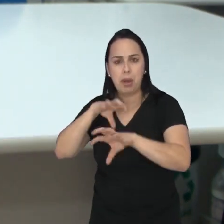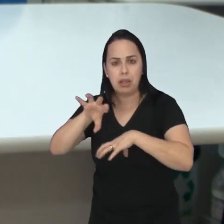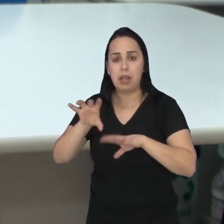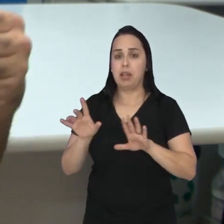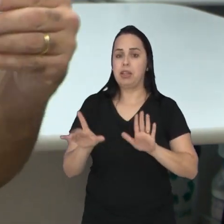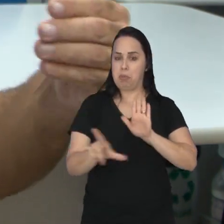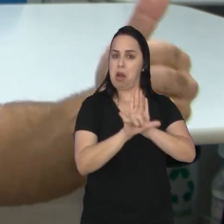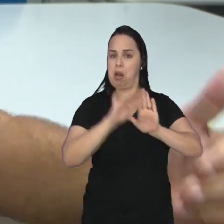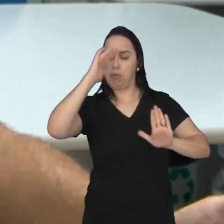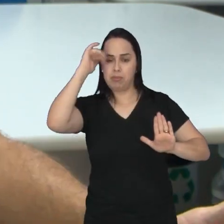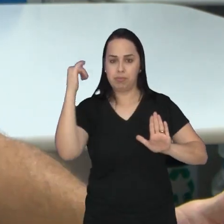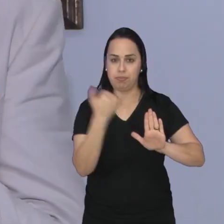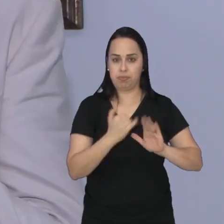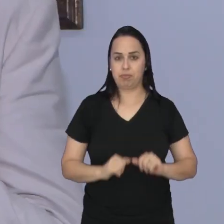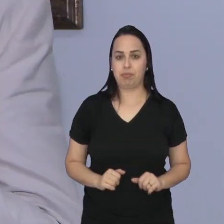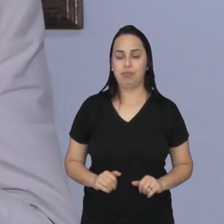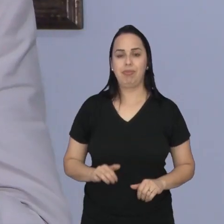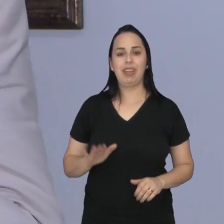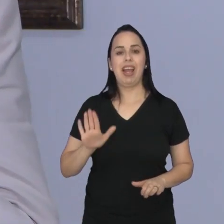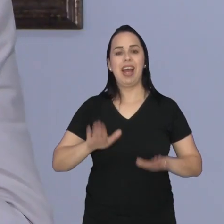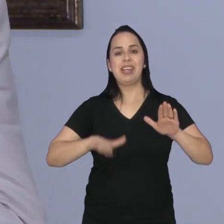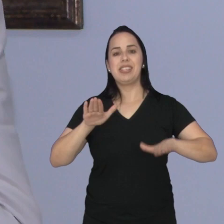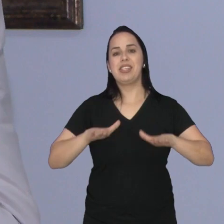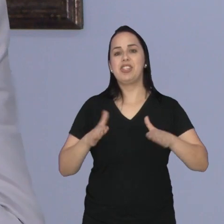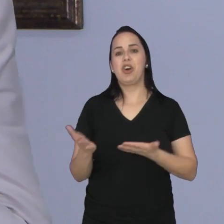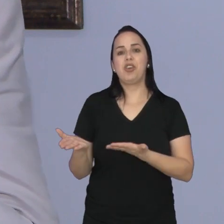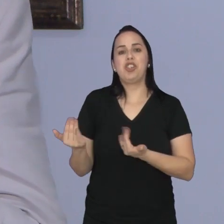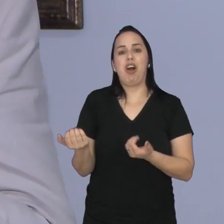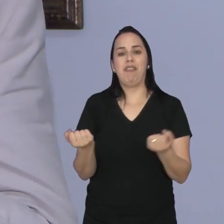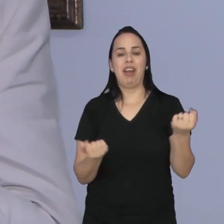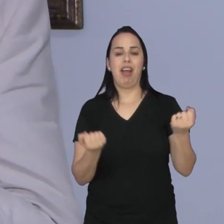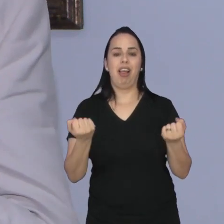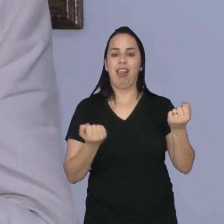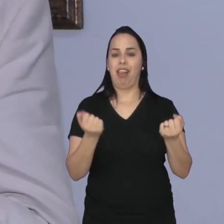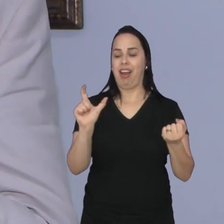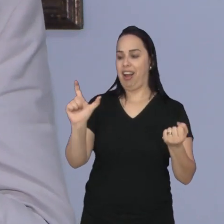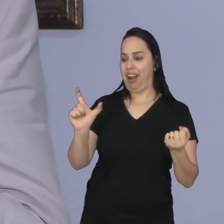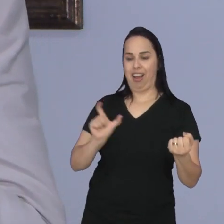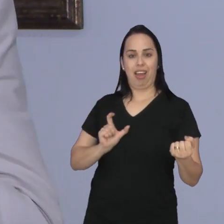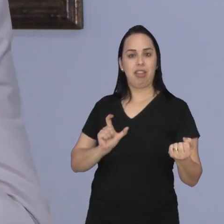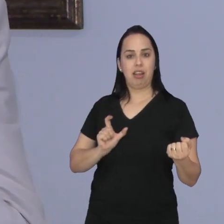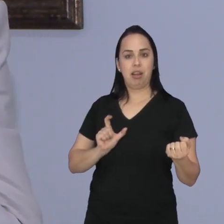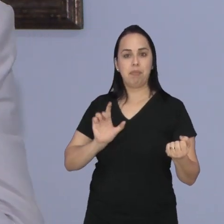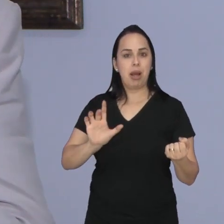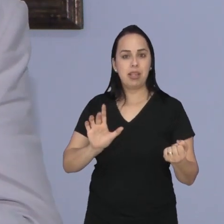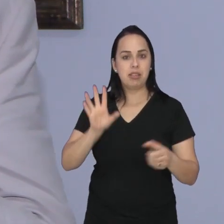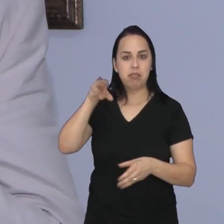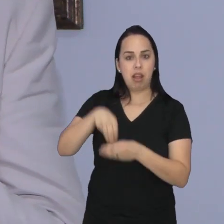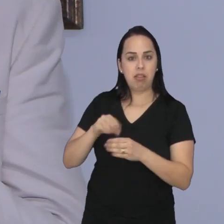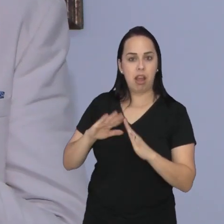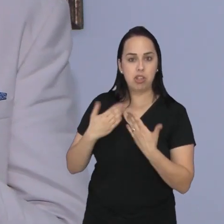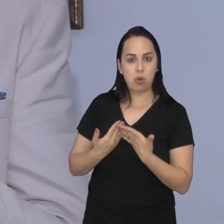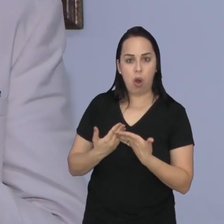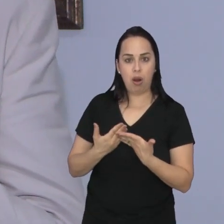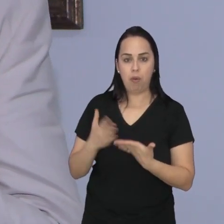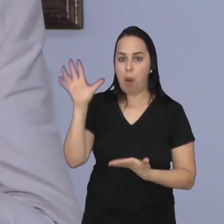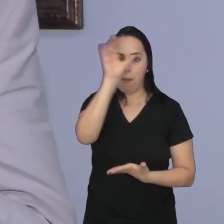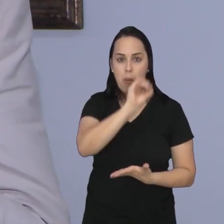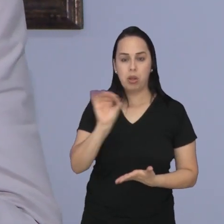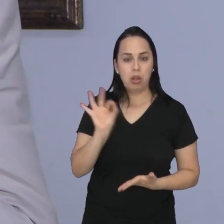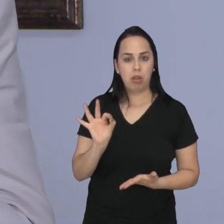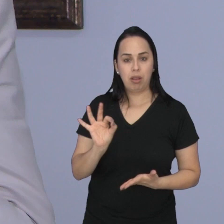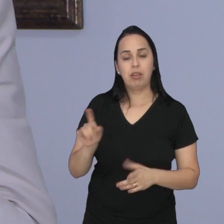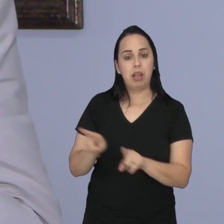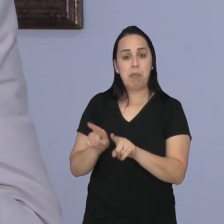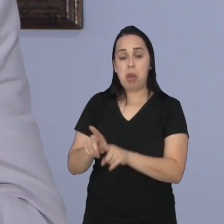nós estarmos dentro da lei. Às vezes o motorista, o jovem tira a carta, mas não teve essa educação, nem dentro da escola